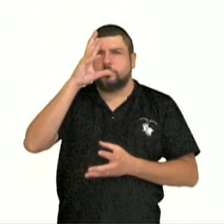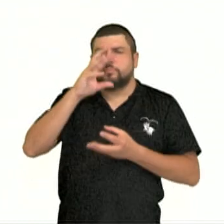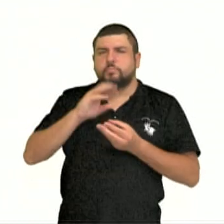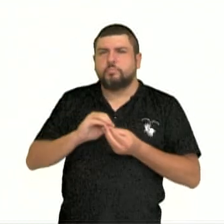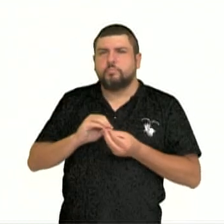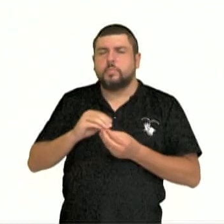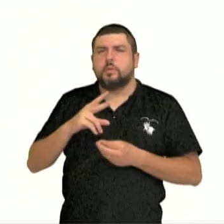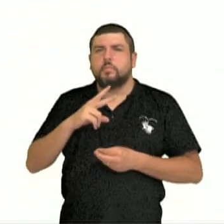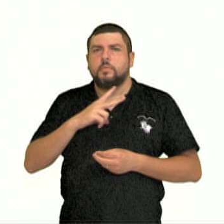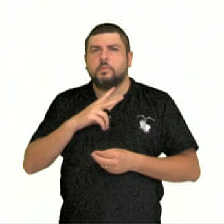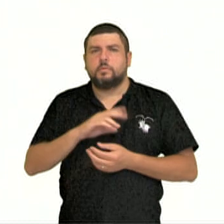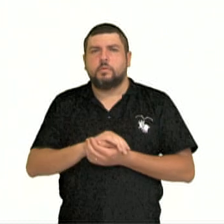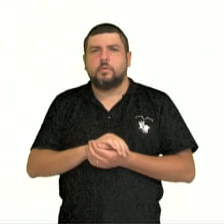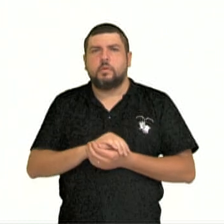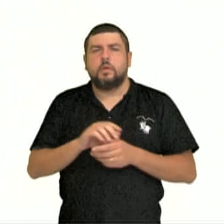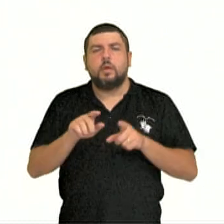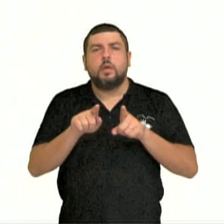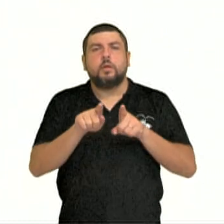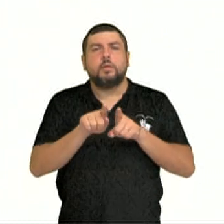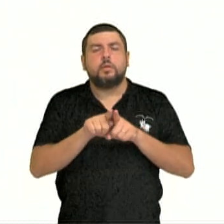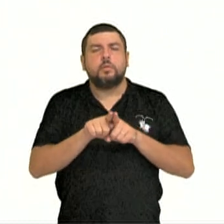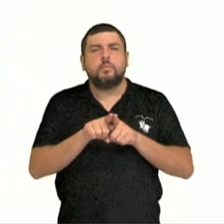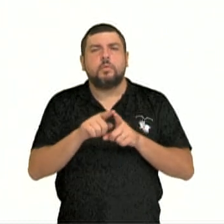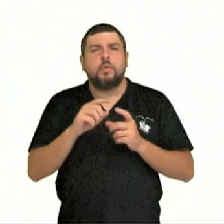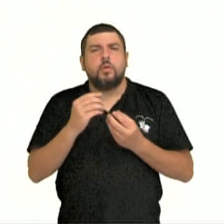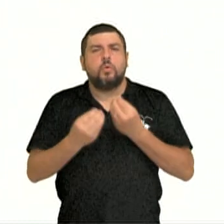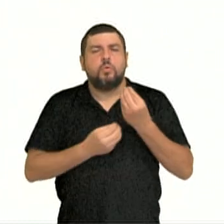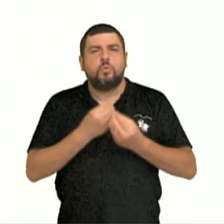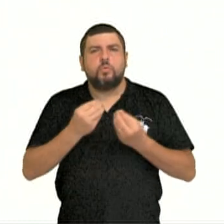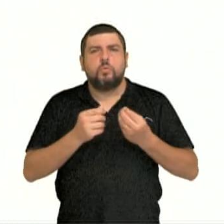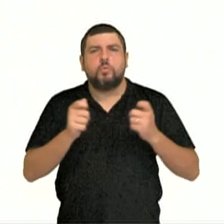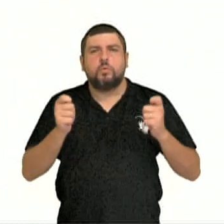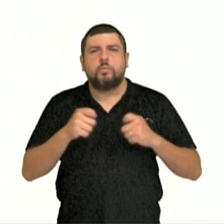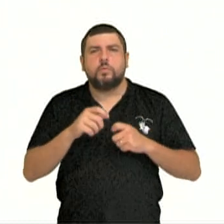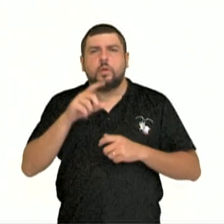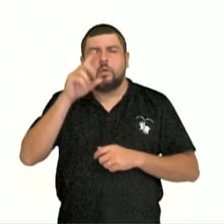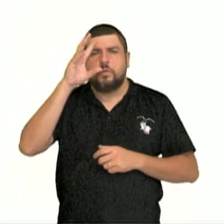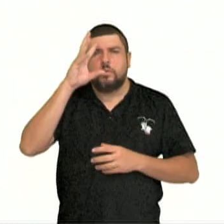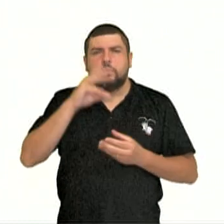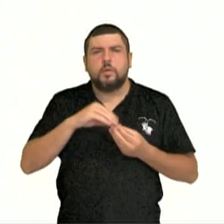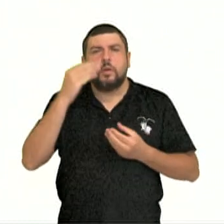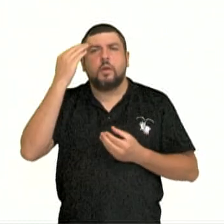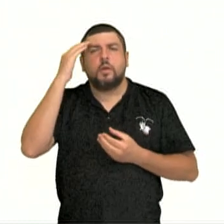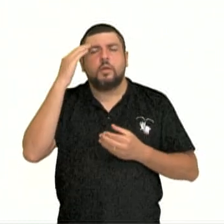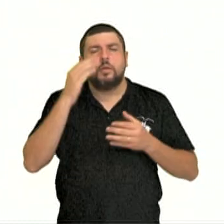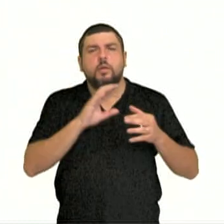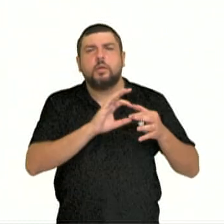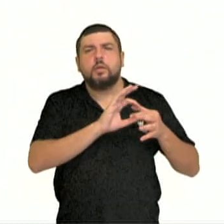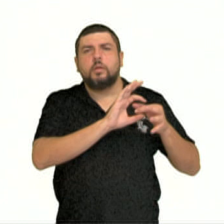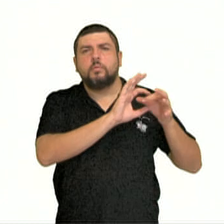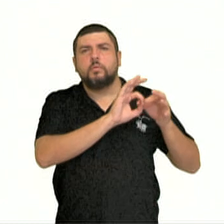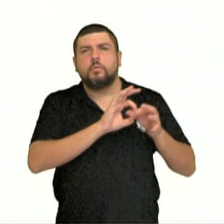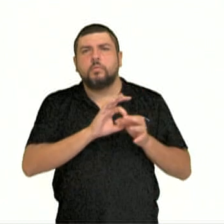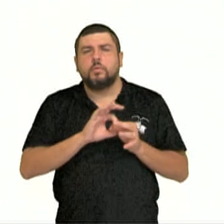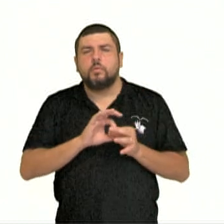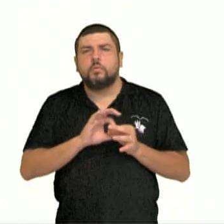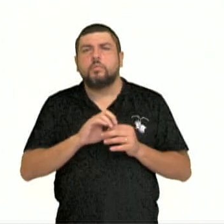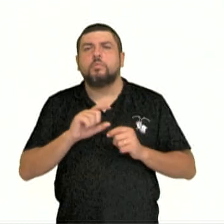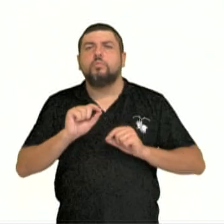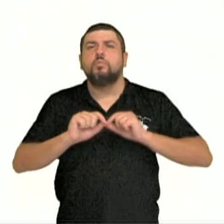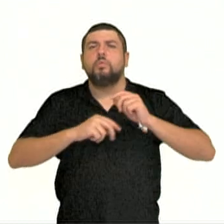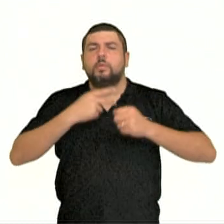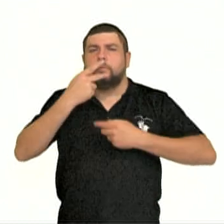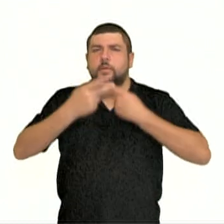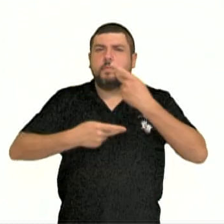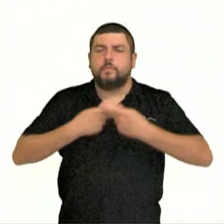sentido que eles expressam, para que você possa entender o que está sendo dito, né? Ou na série, ou na música, ou até